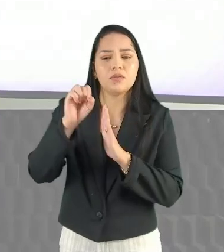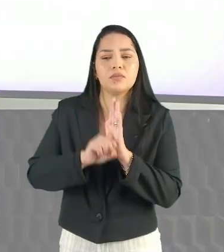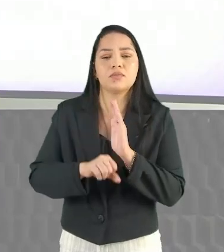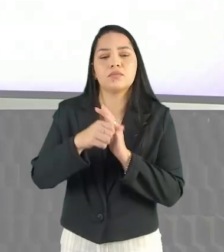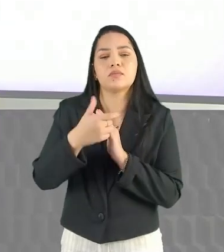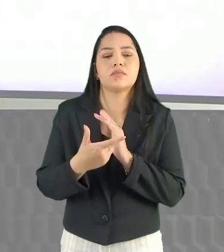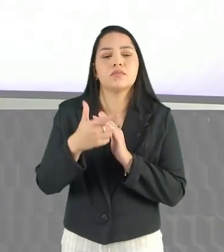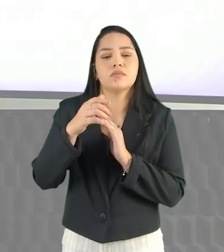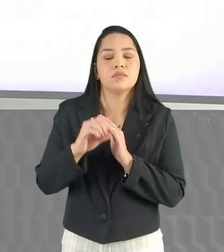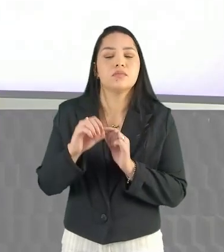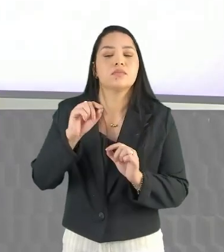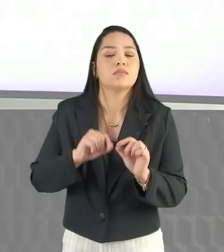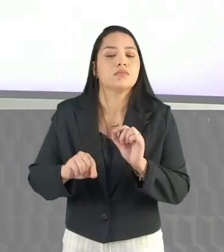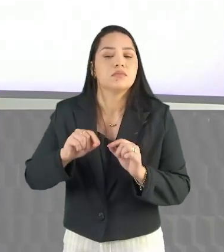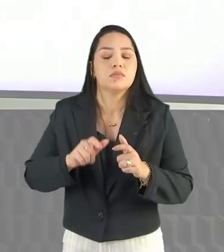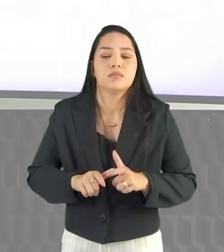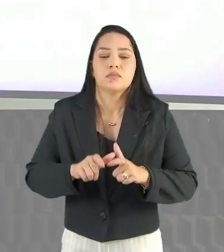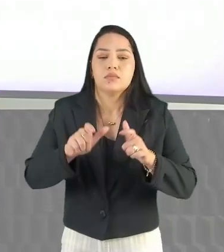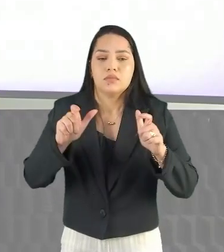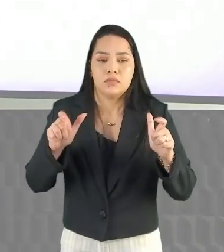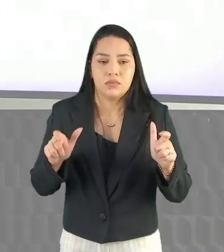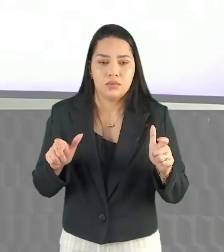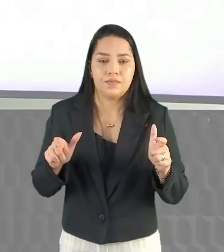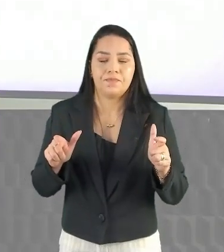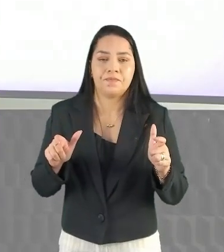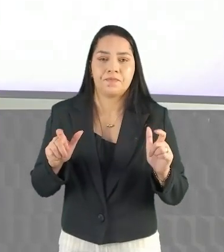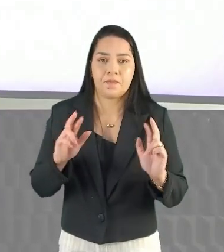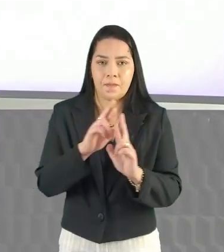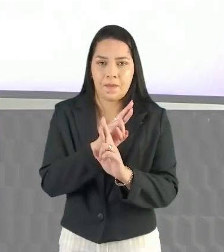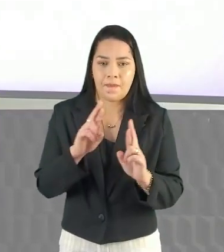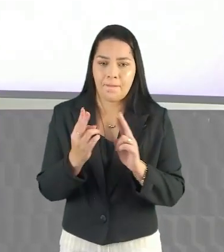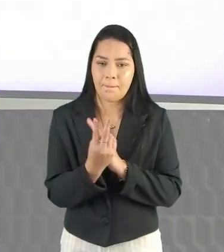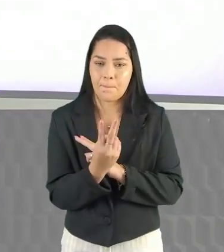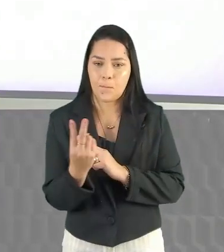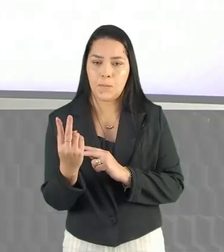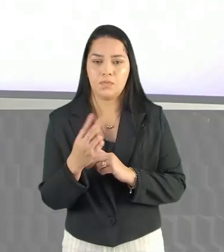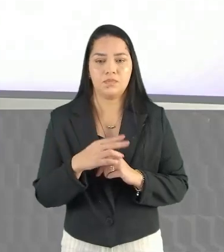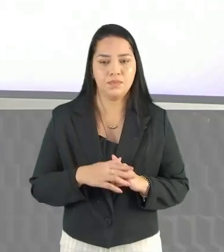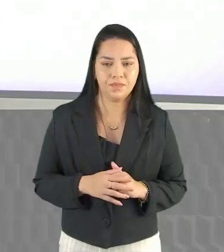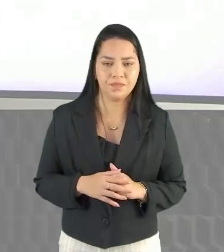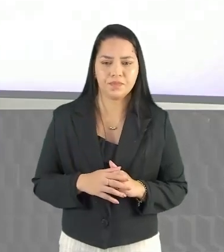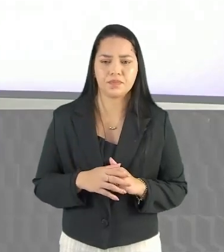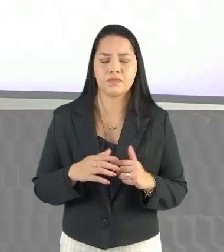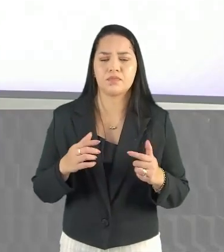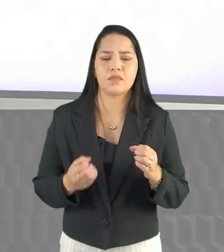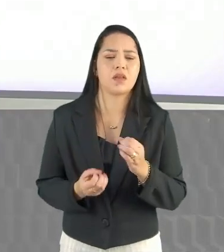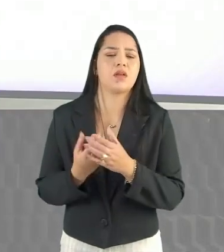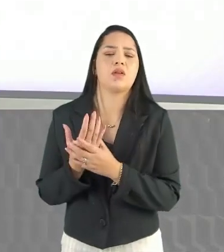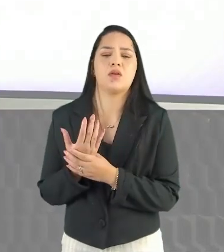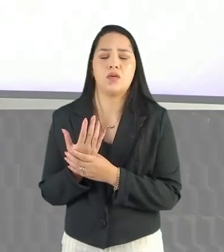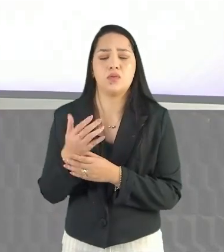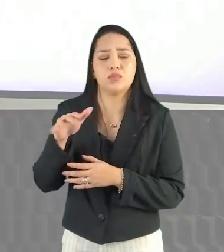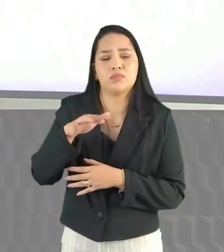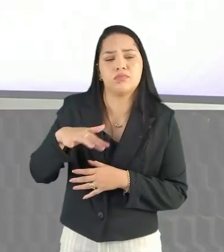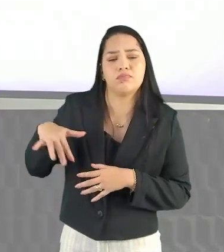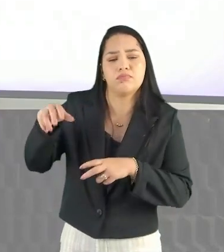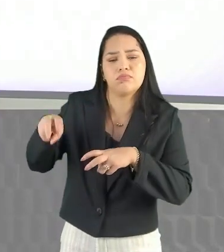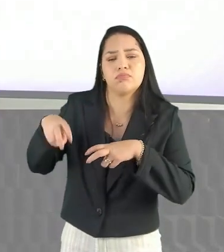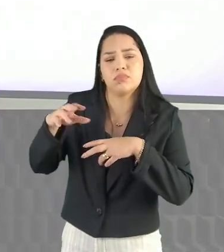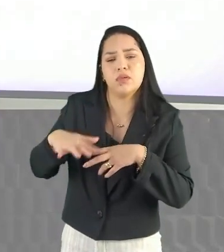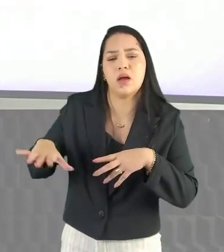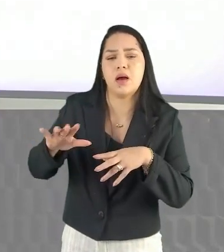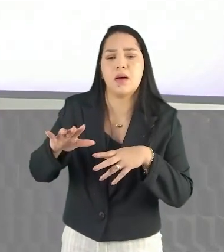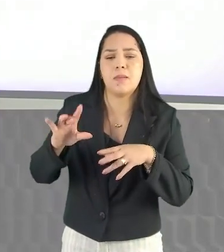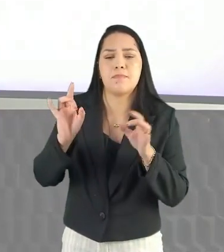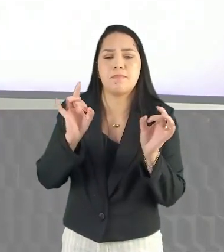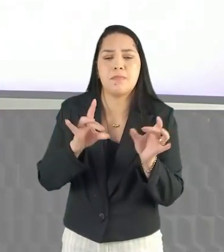século XX foi atravessado por uma enorme tensão e rivalidade entre as potências industrializadas. Essa tensão gerada por disputas